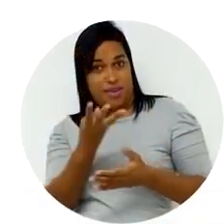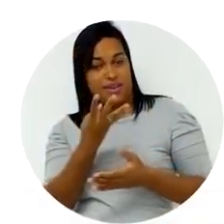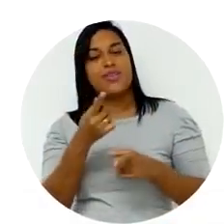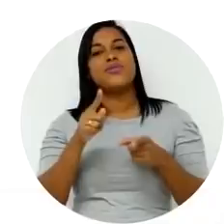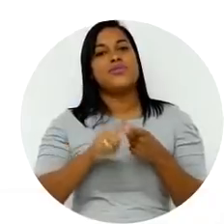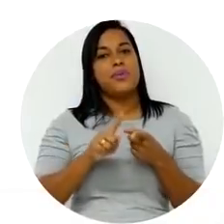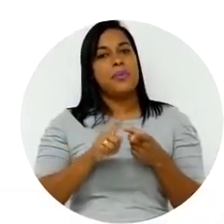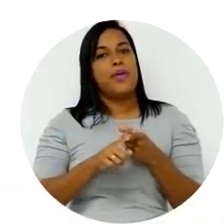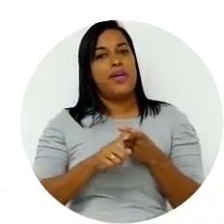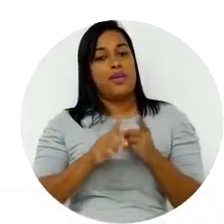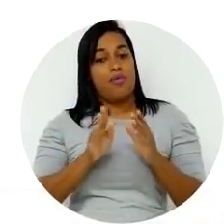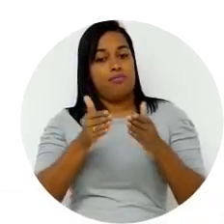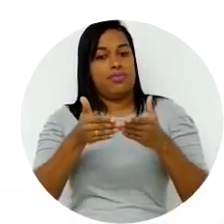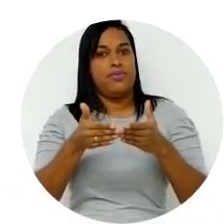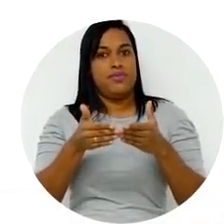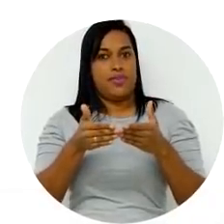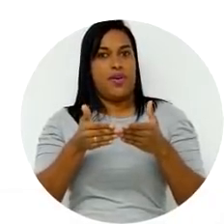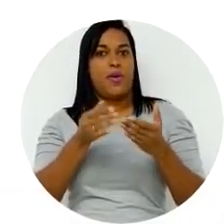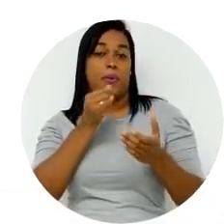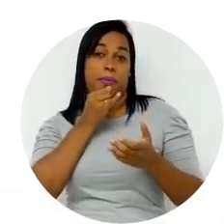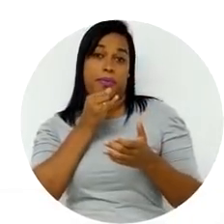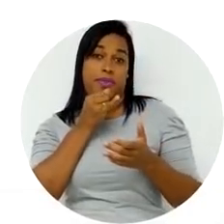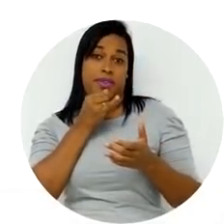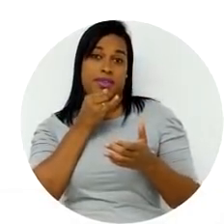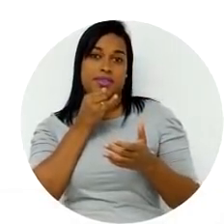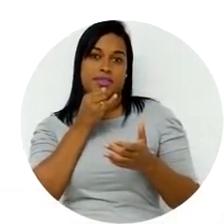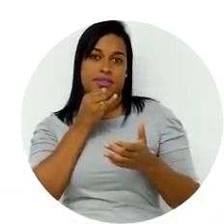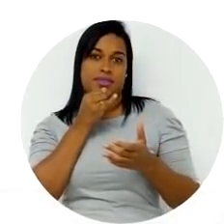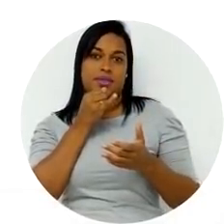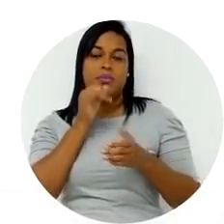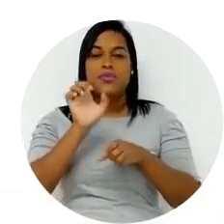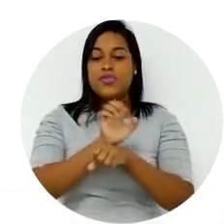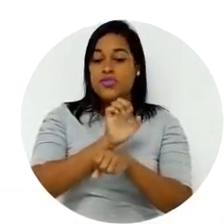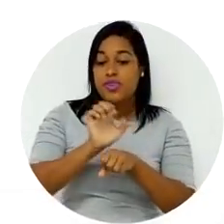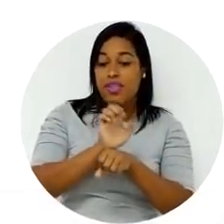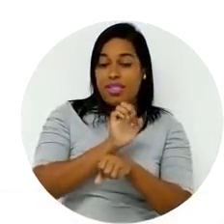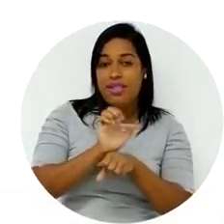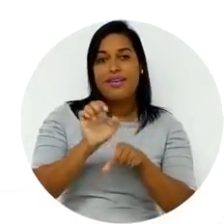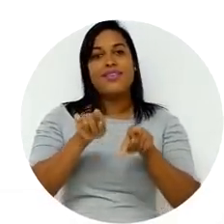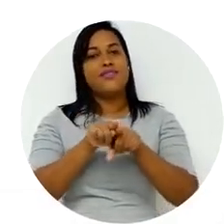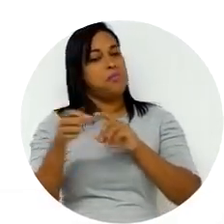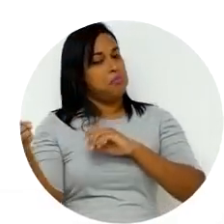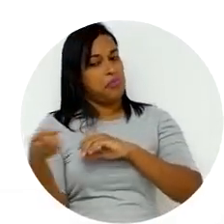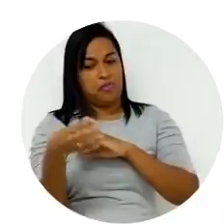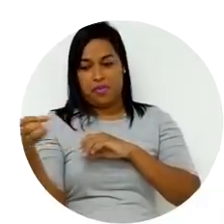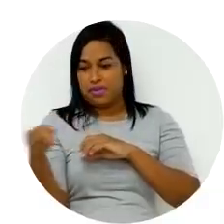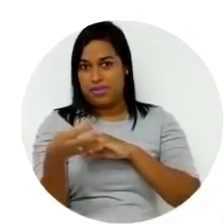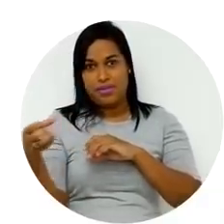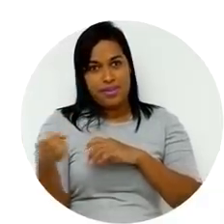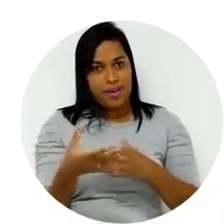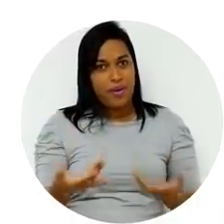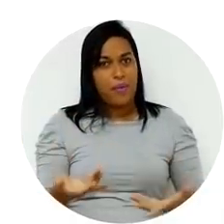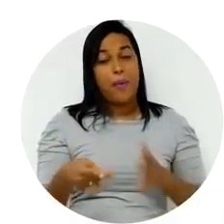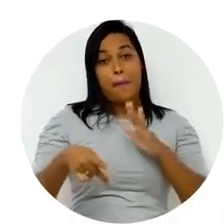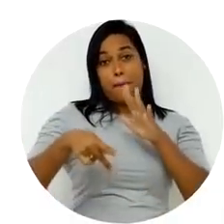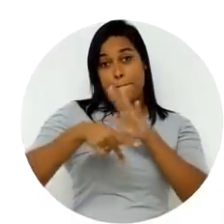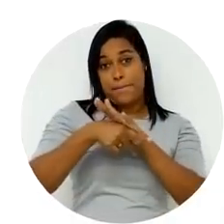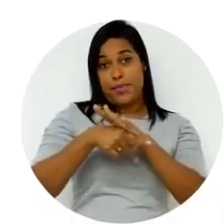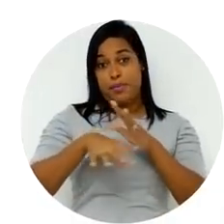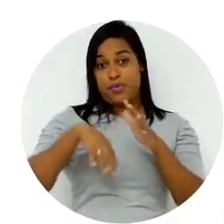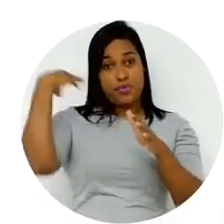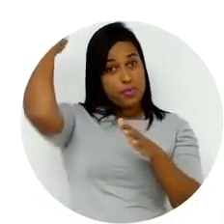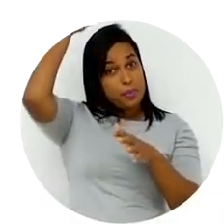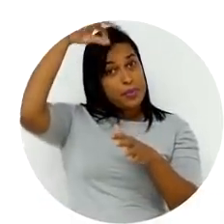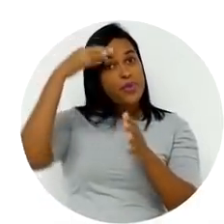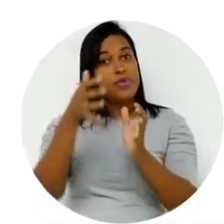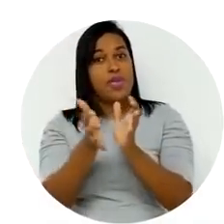resultados, o foco, por exemplo, na questão de estratégia, de inovação, próprio